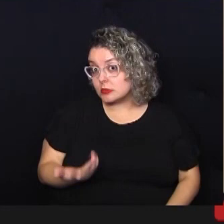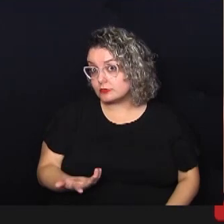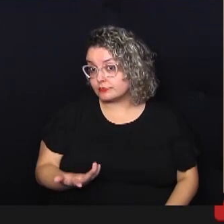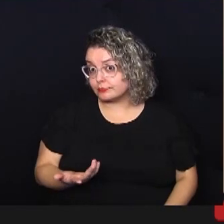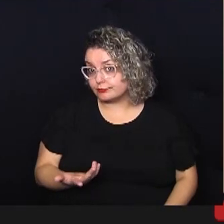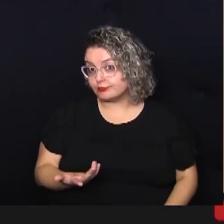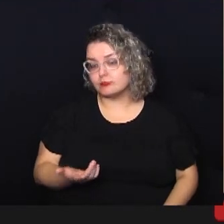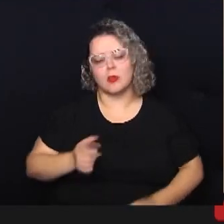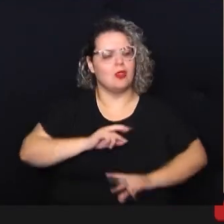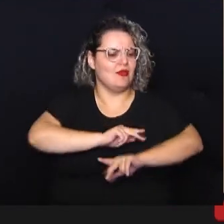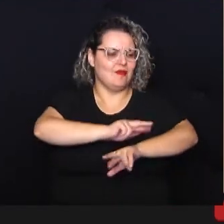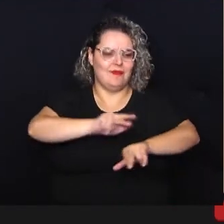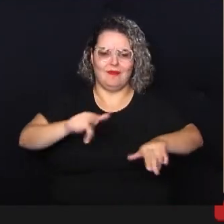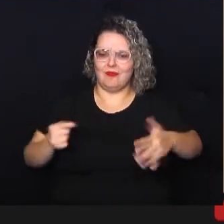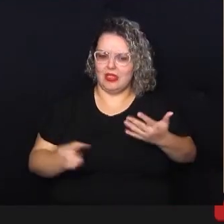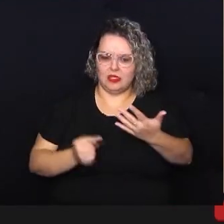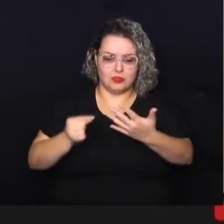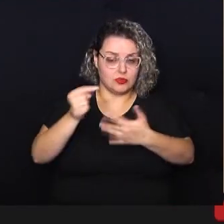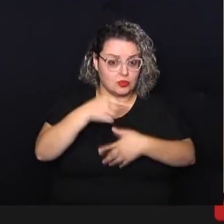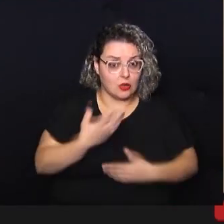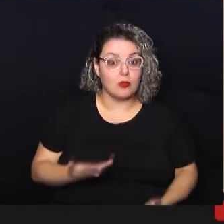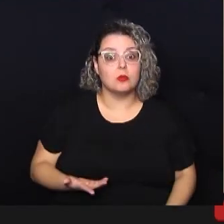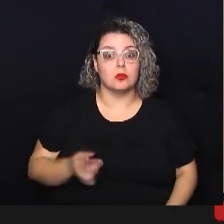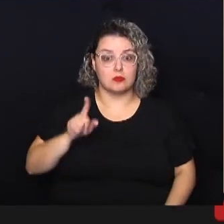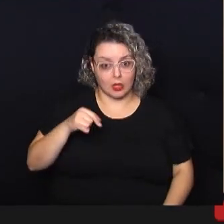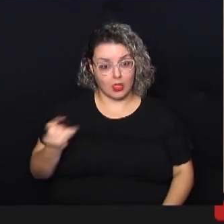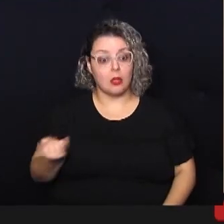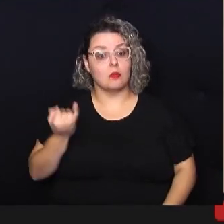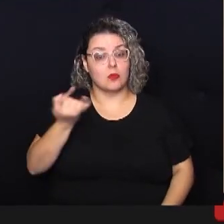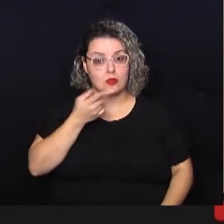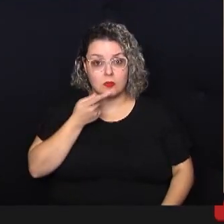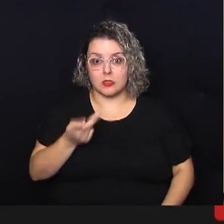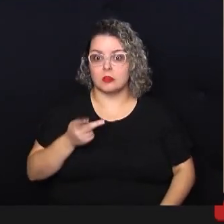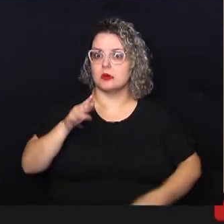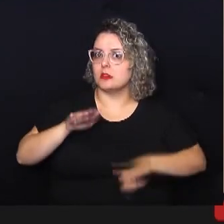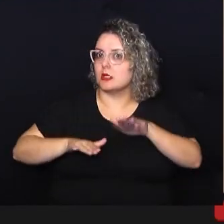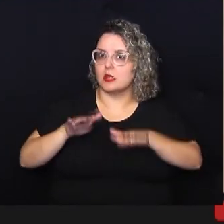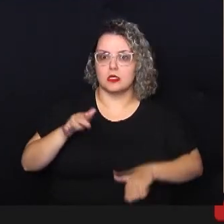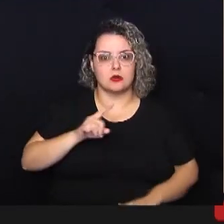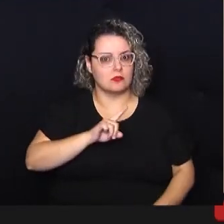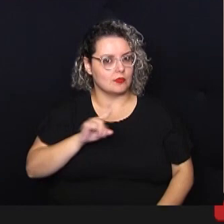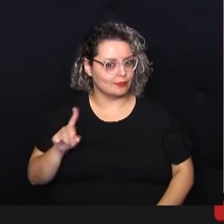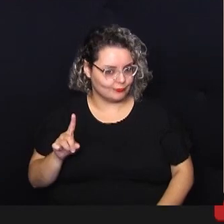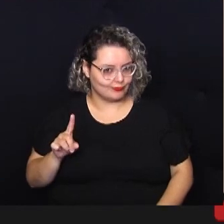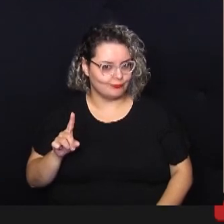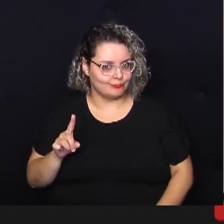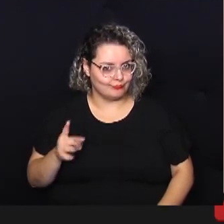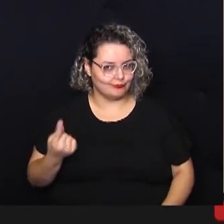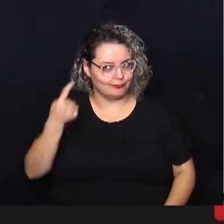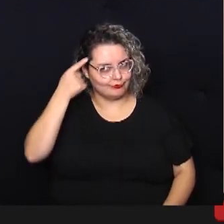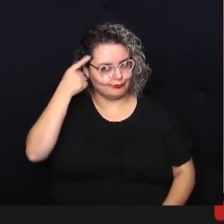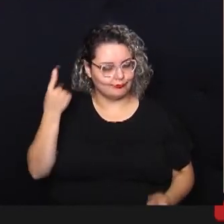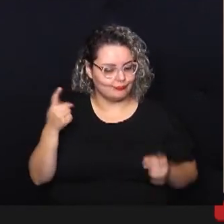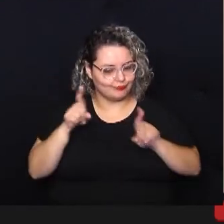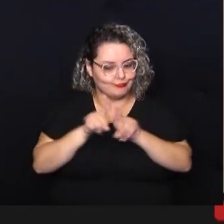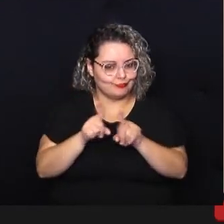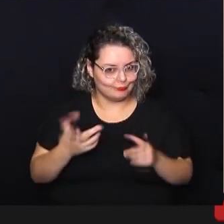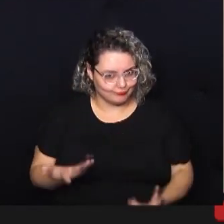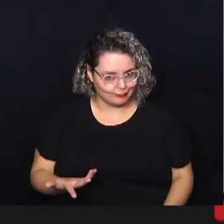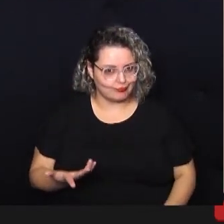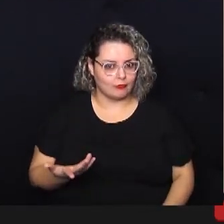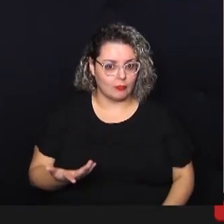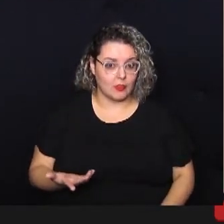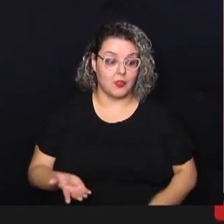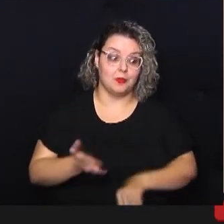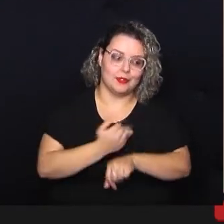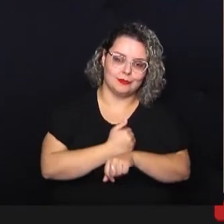Então tem vários tópicos que são importantes a gente falar que nem sempre a gente associa, mas que vem antes de você ir lá e